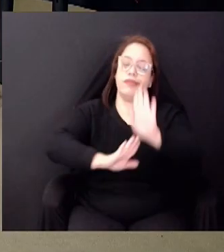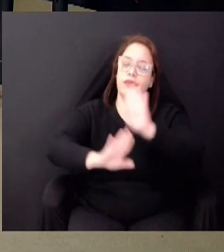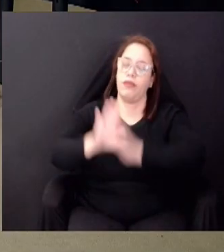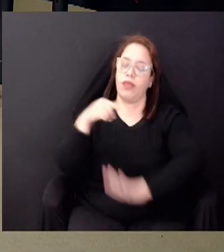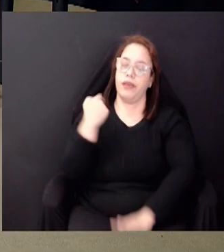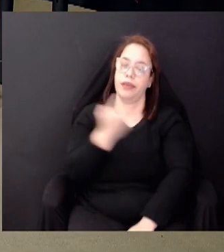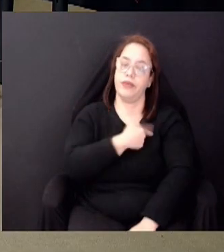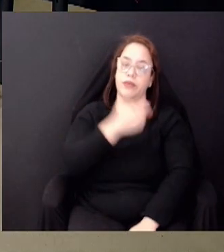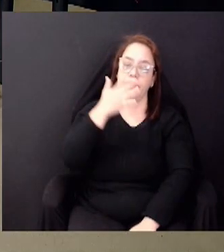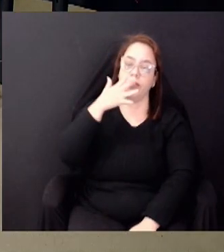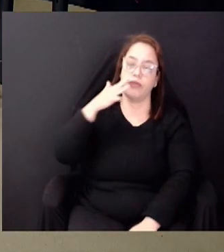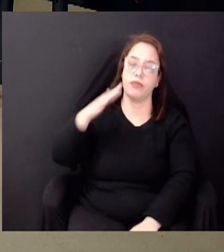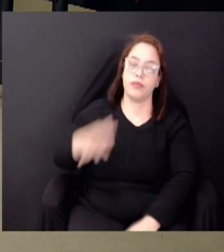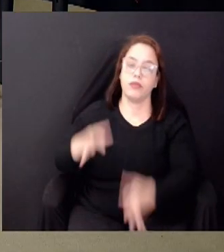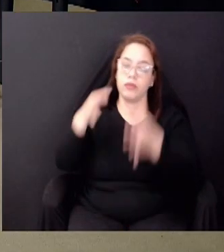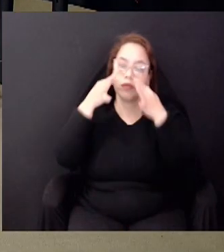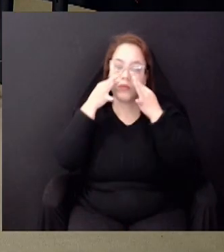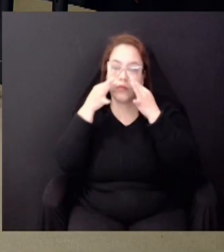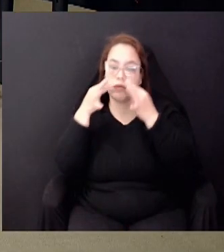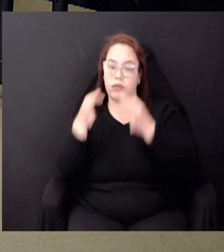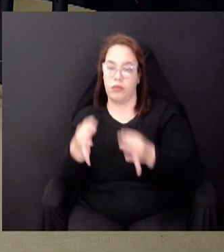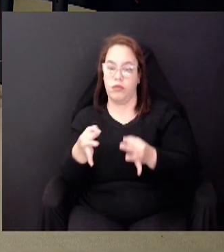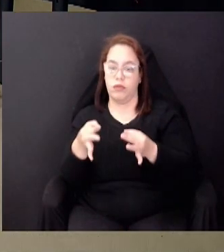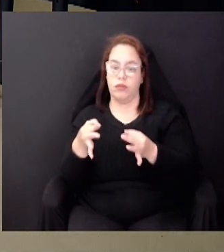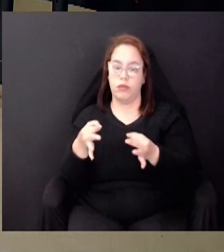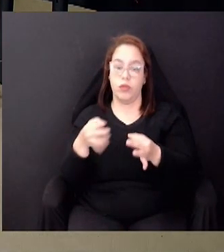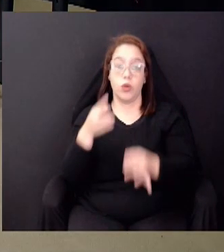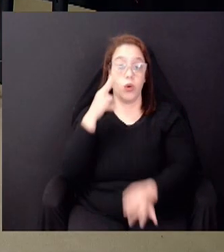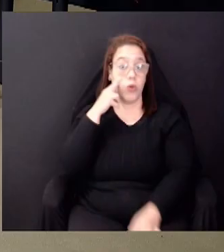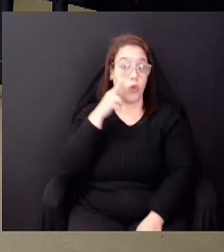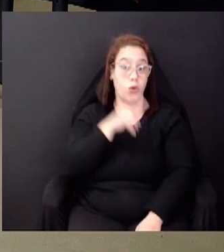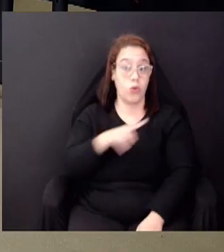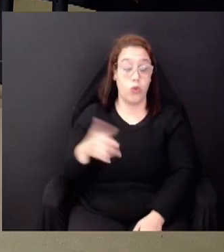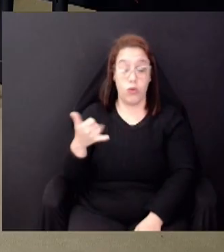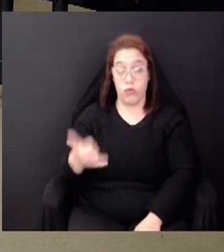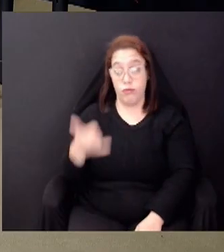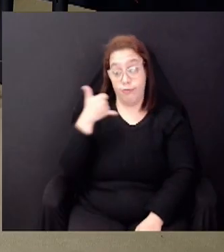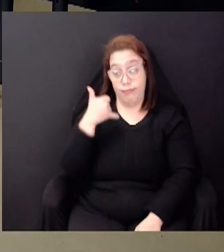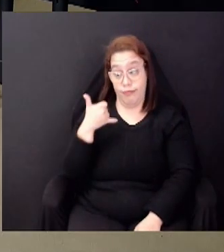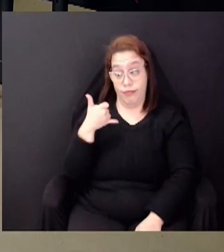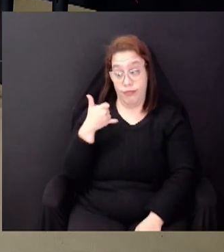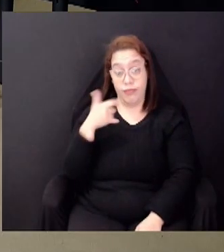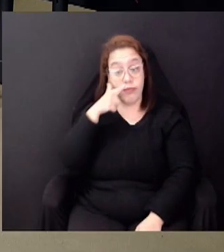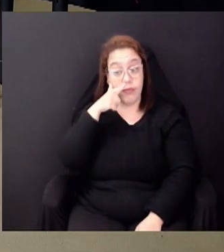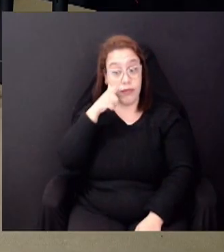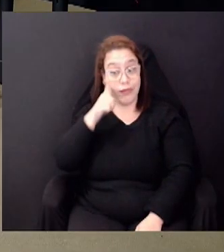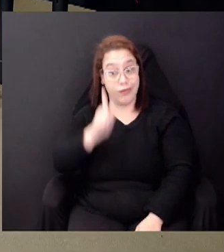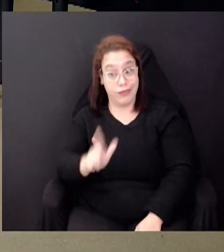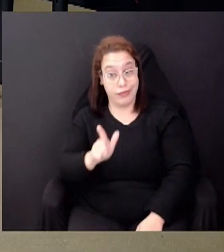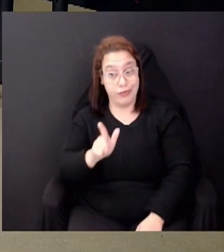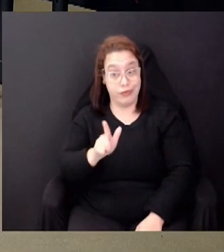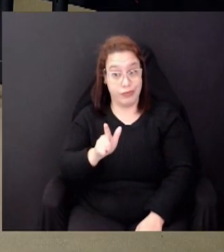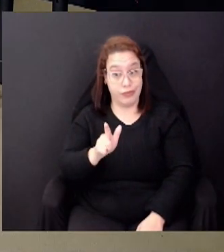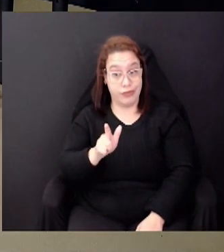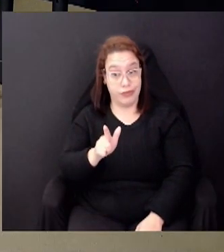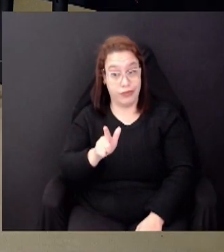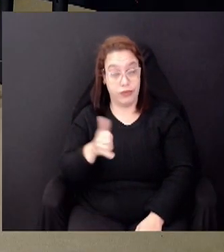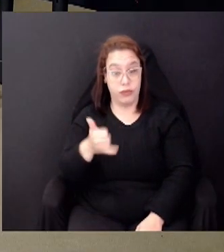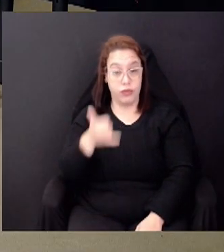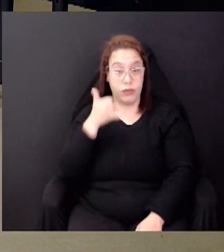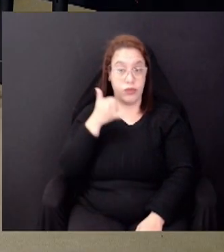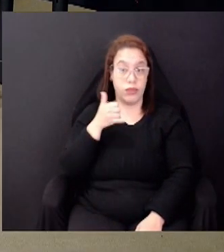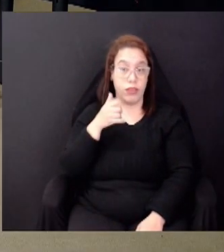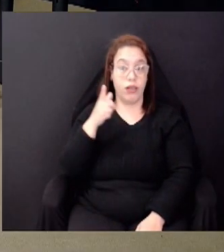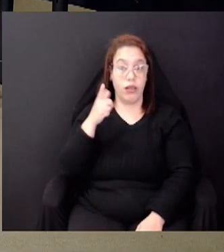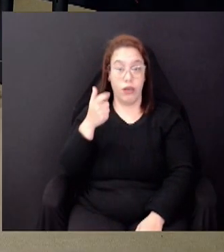ficar atentos ao que eles estão olhando no celular. E de repente você consegue até inserir aí um celular de liga e desliga